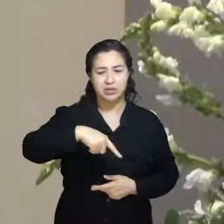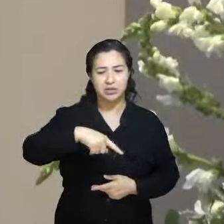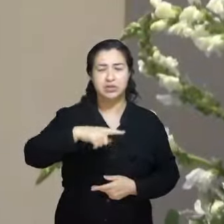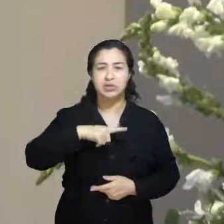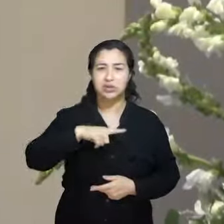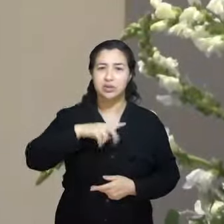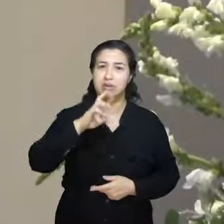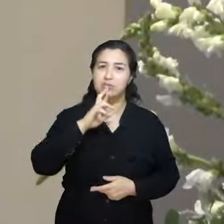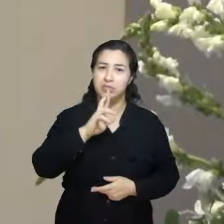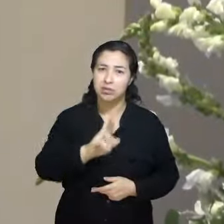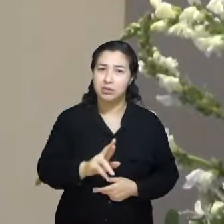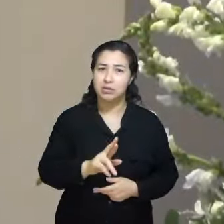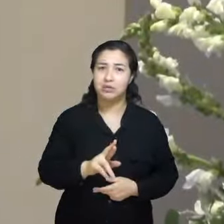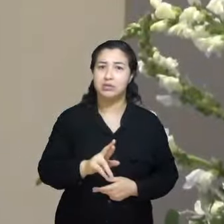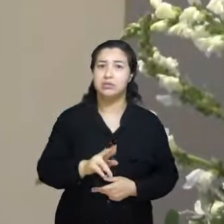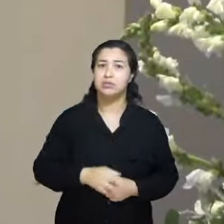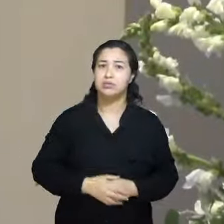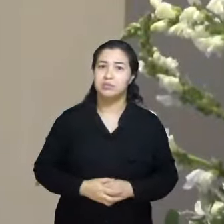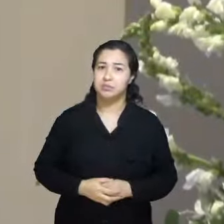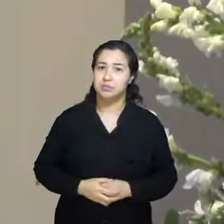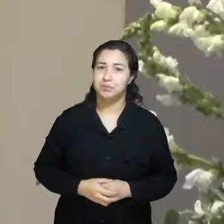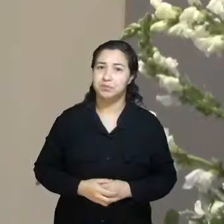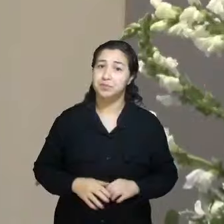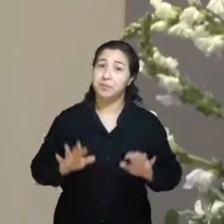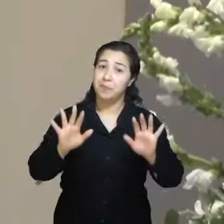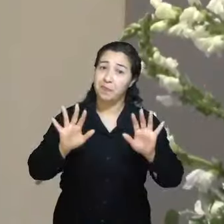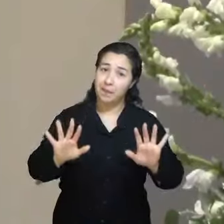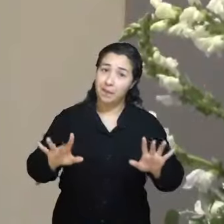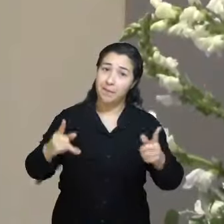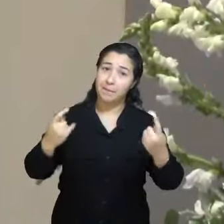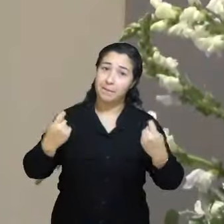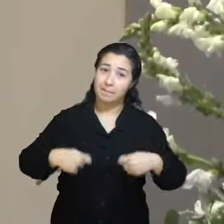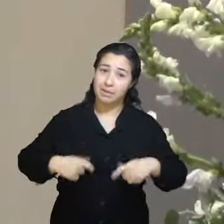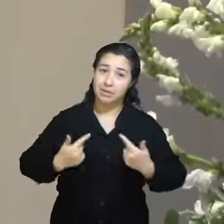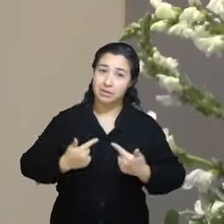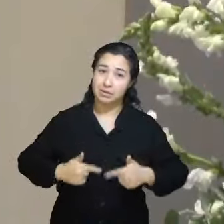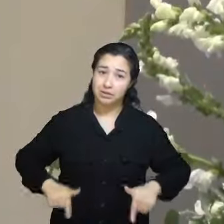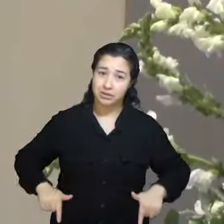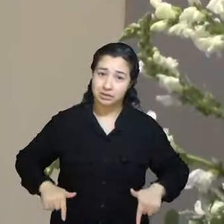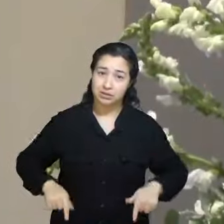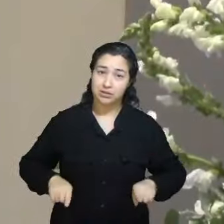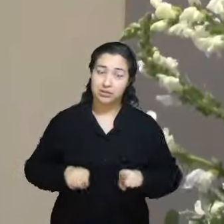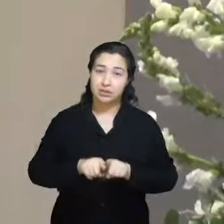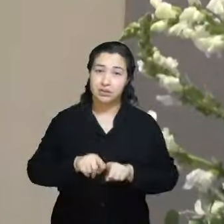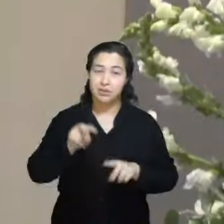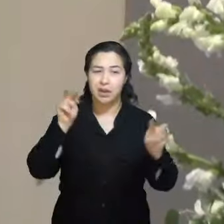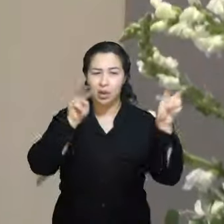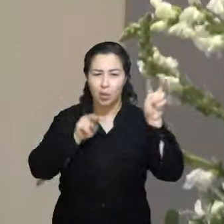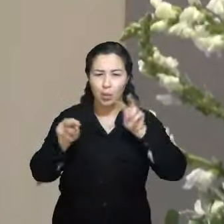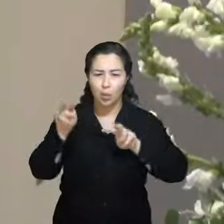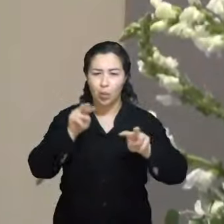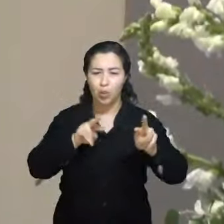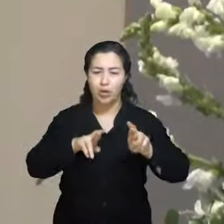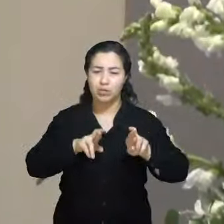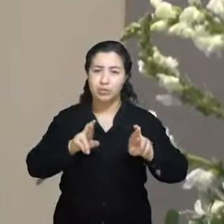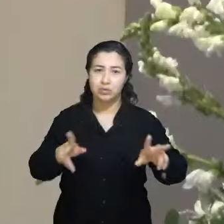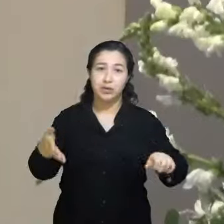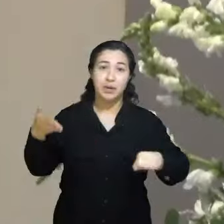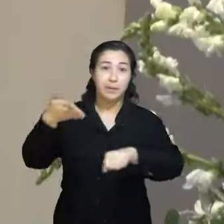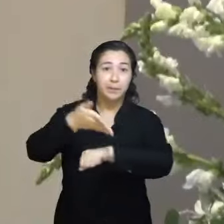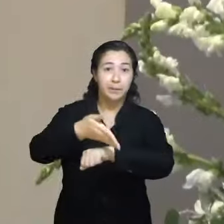respostas basta e isenção e um olhar que se queira ver o comparecimento às